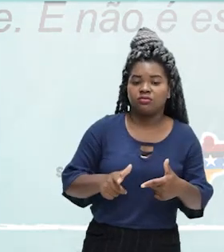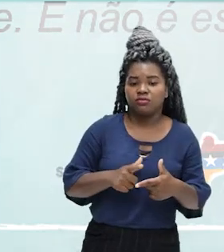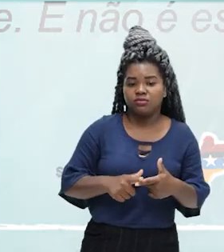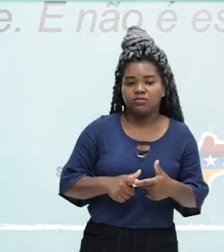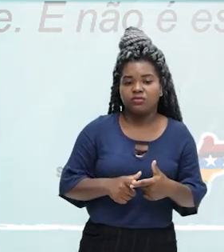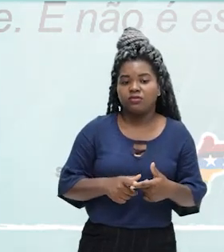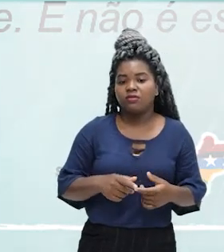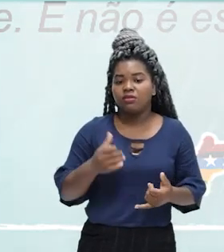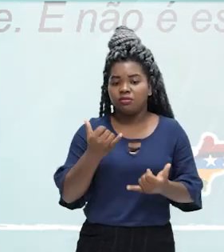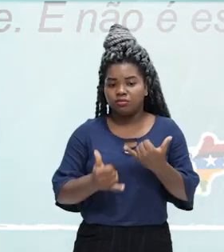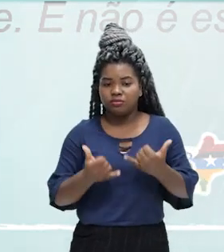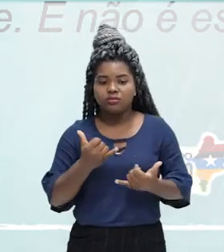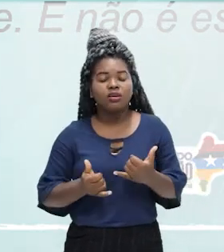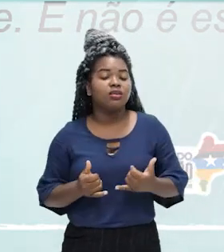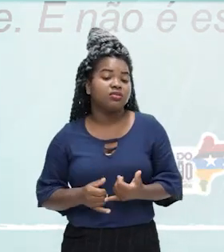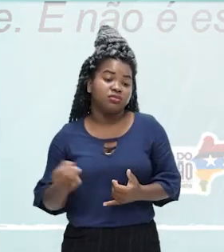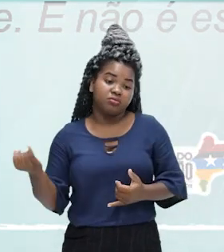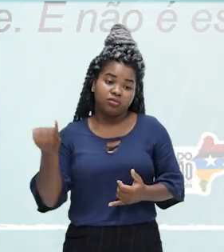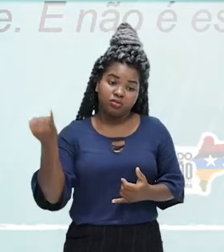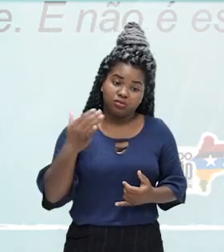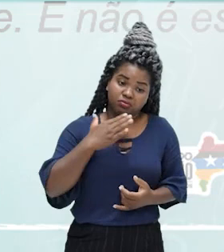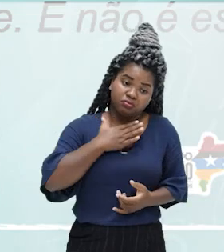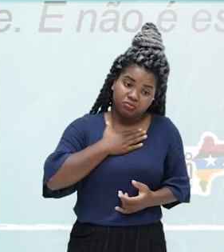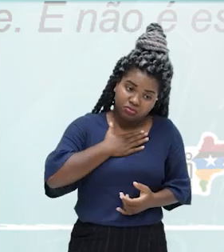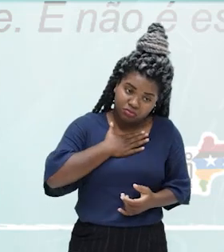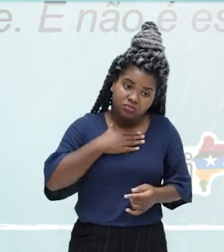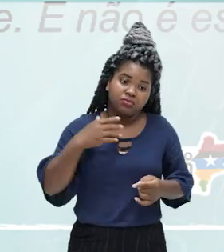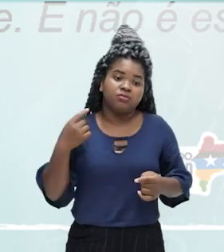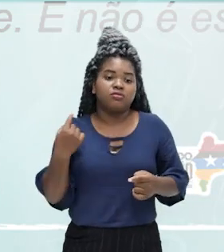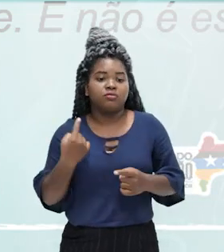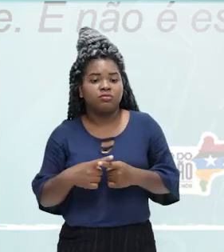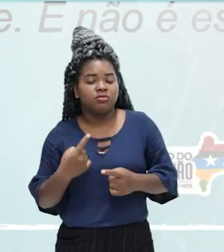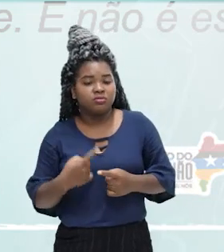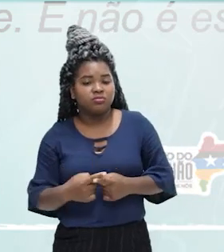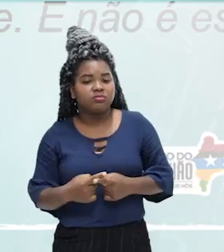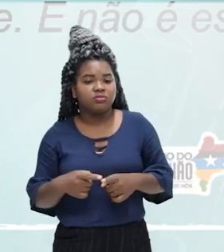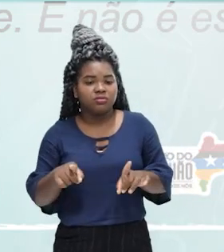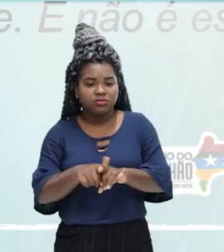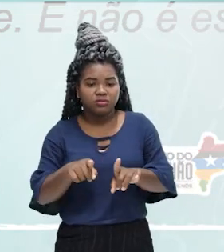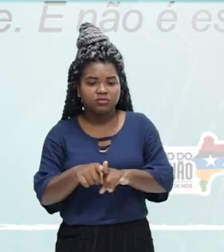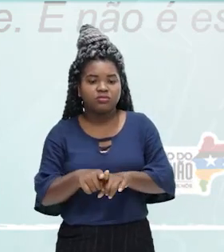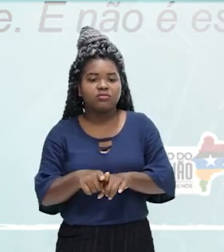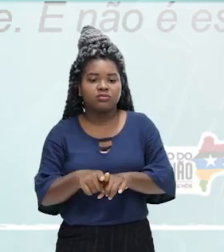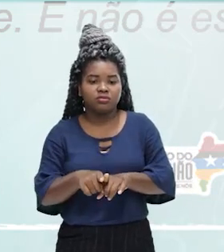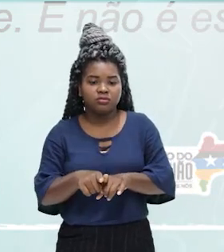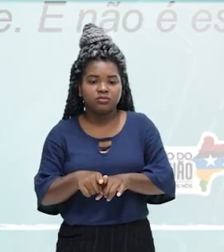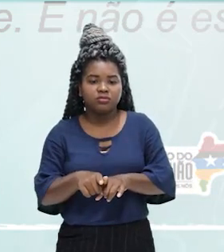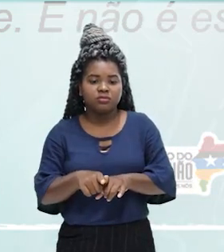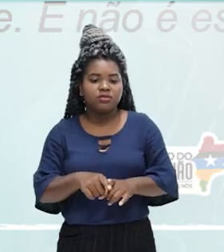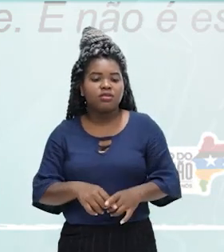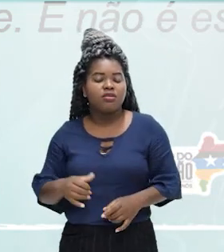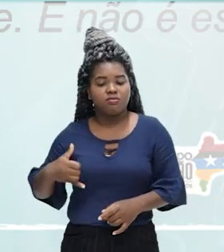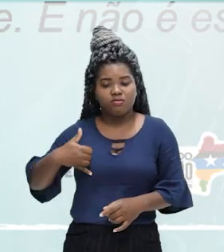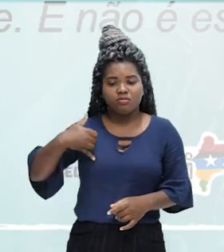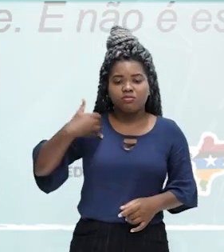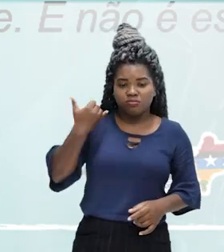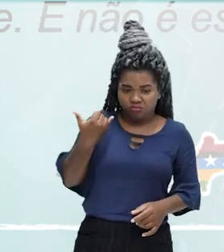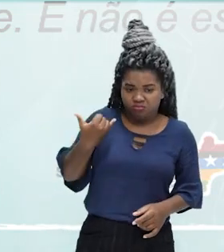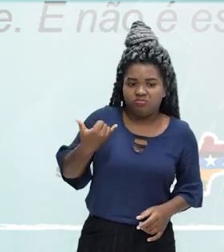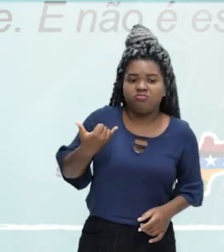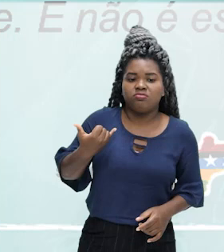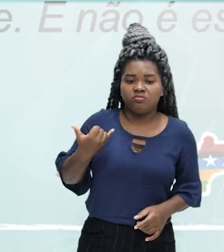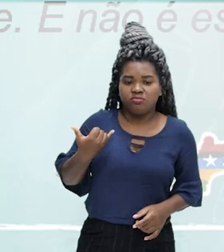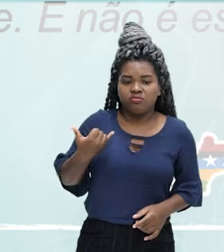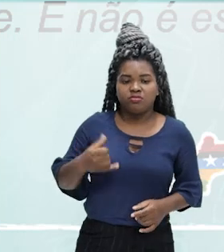suficientes para me imporem um silêncio ou modesto desdenhoso. Não o são, todavia. Eu tenho para falar dois